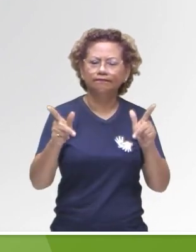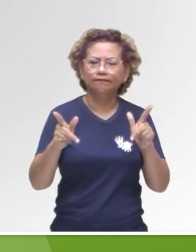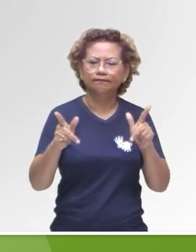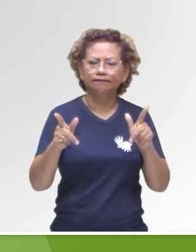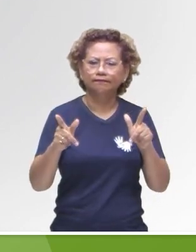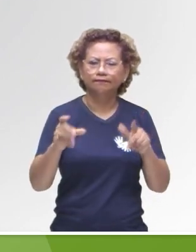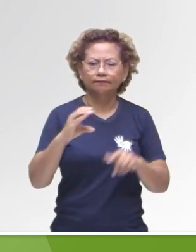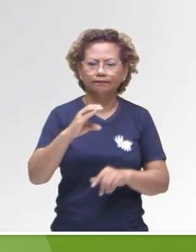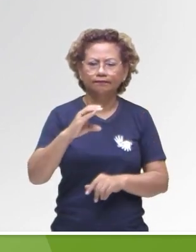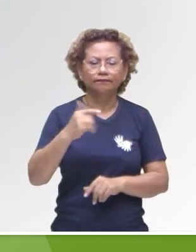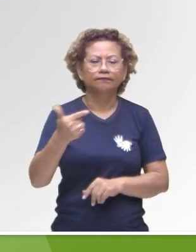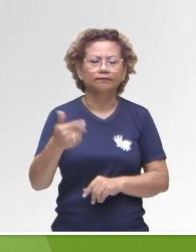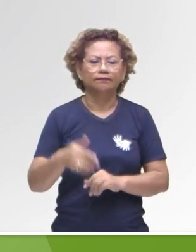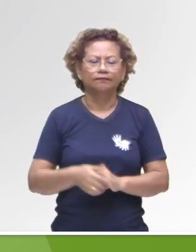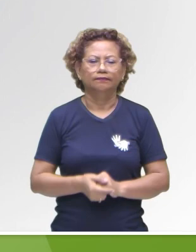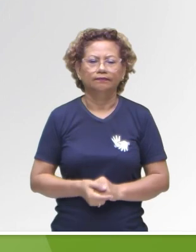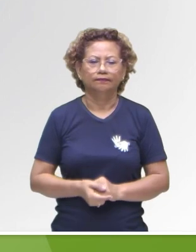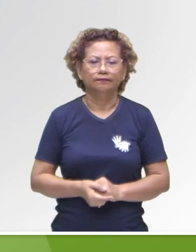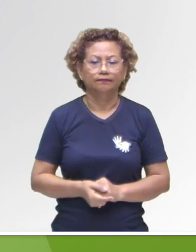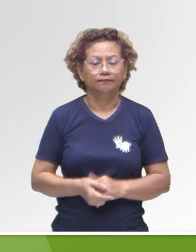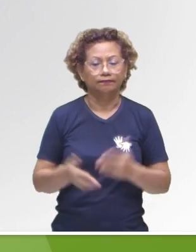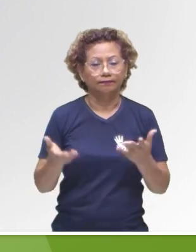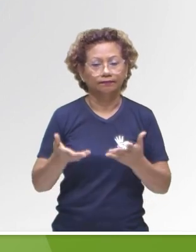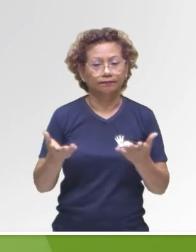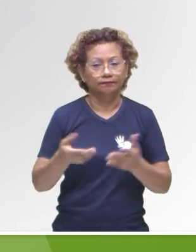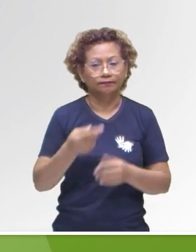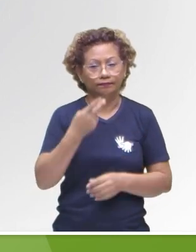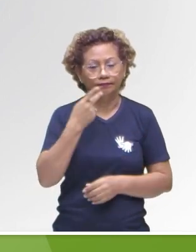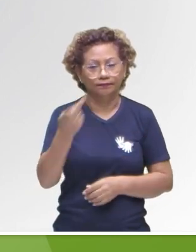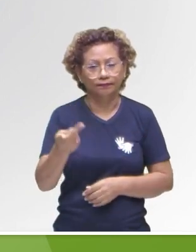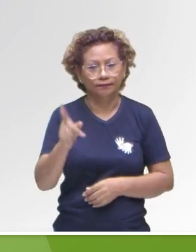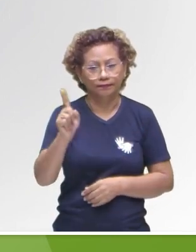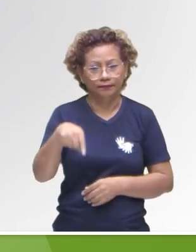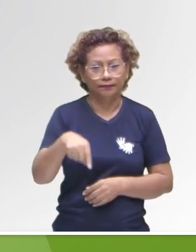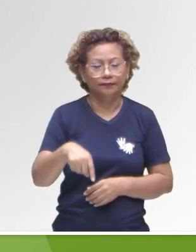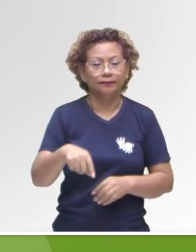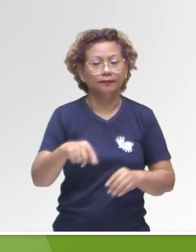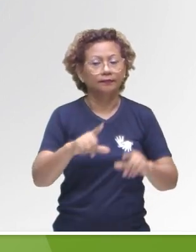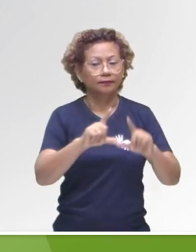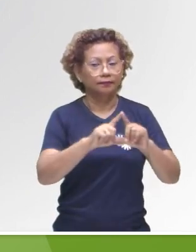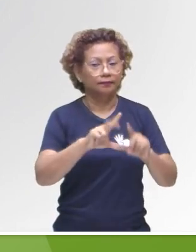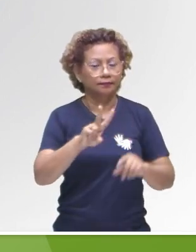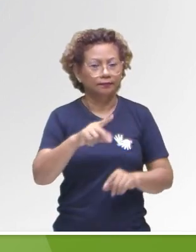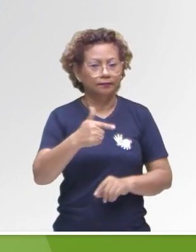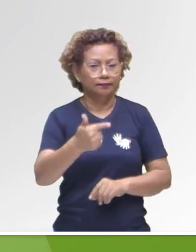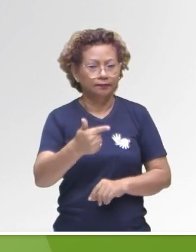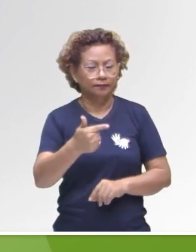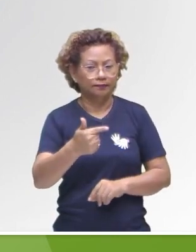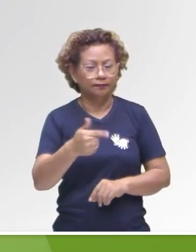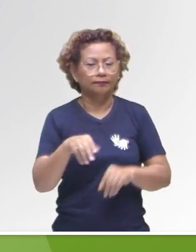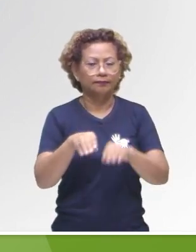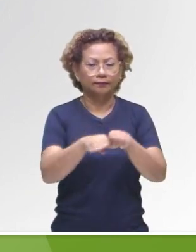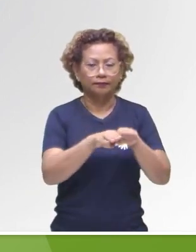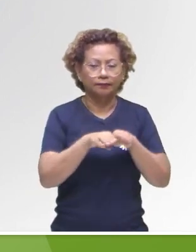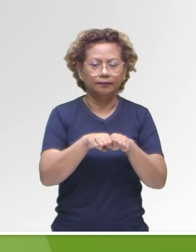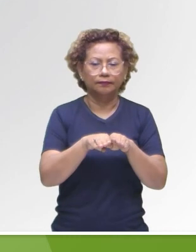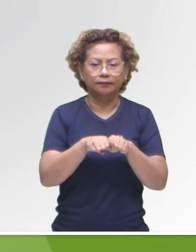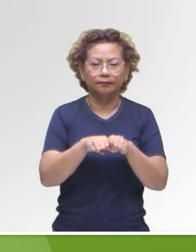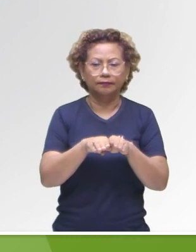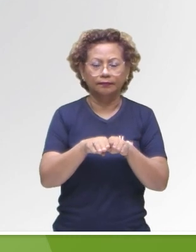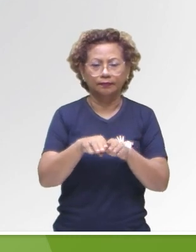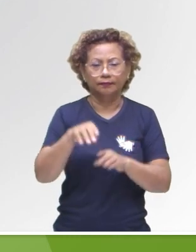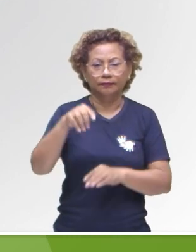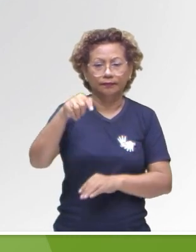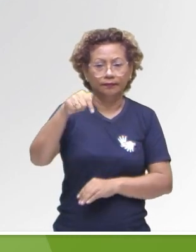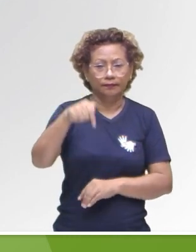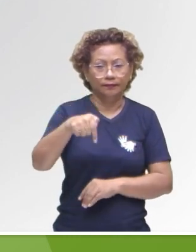2, é o que a gente chama de ΔV2, é a carga no capacitor, que é aquela ali,